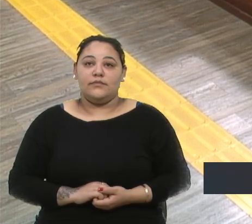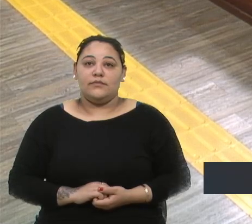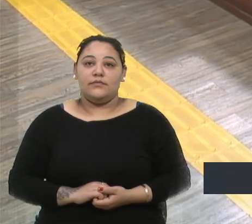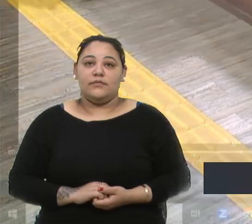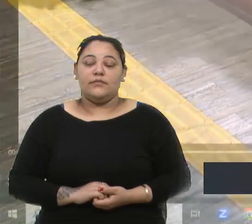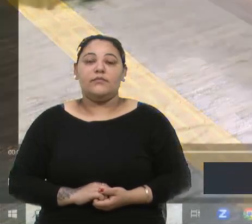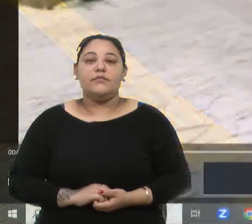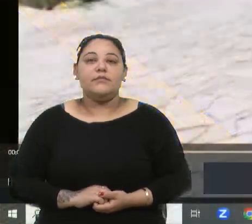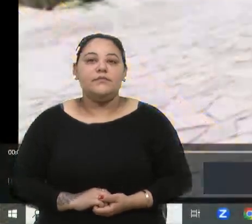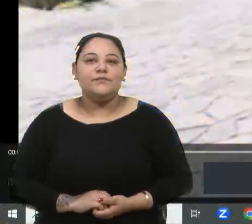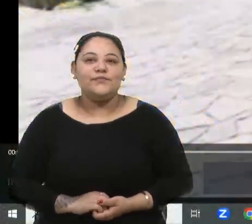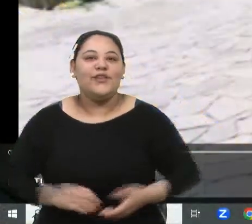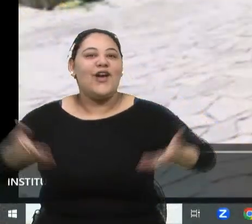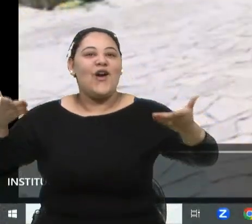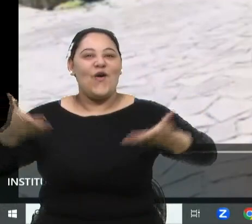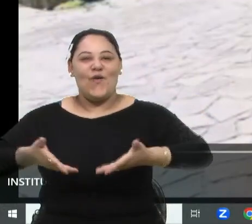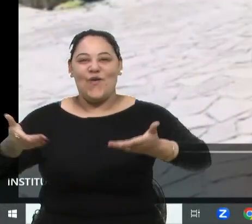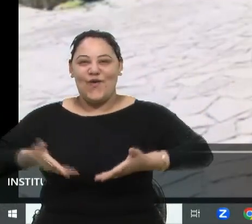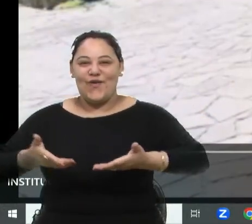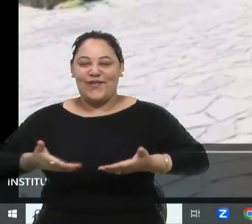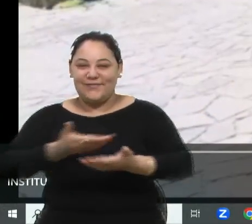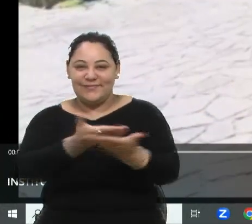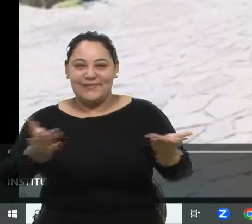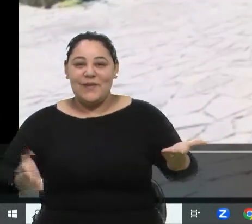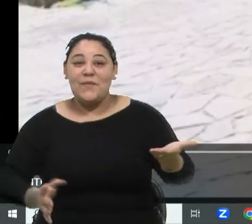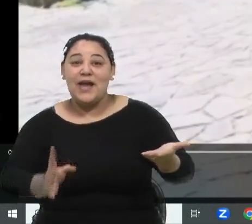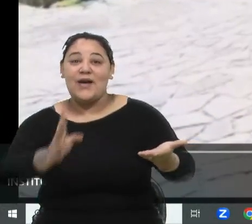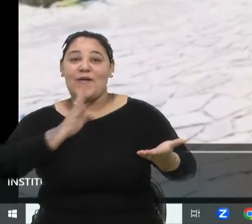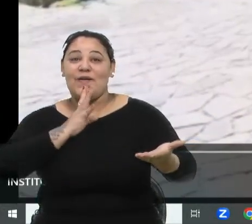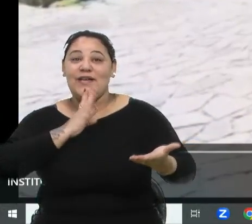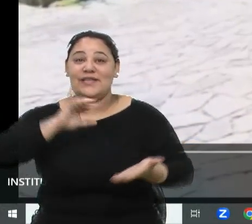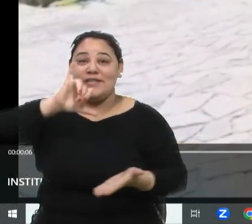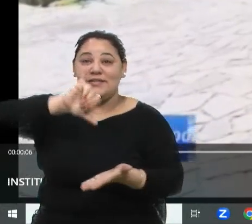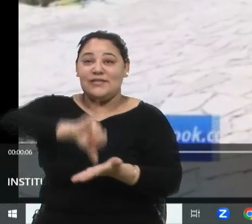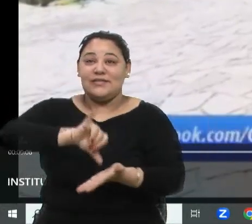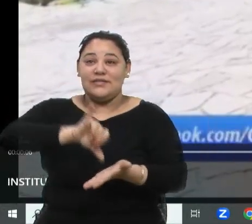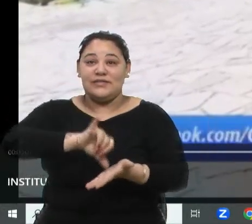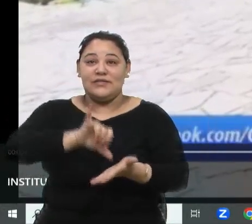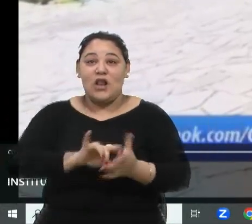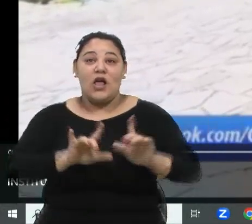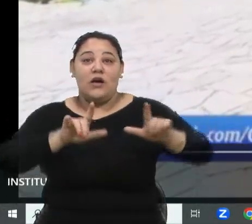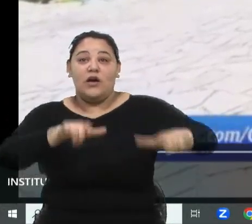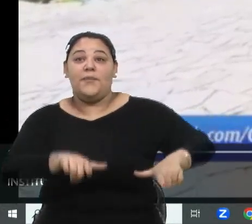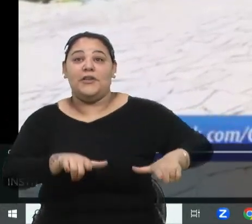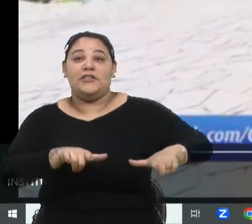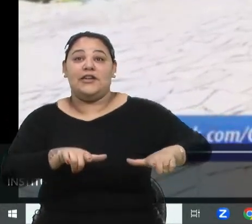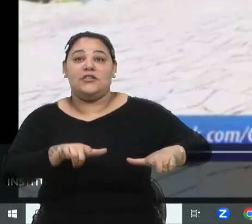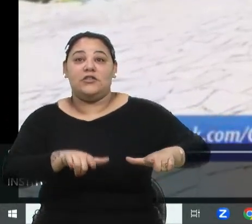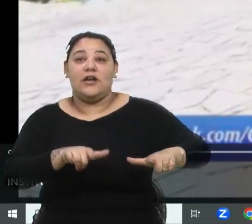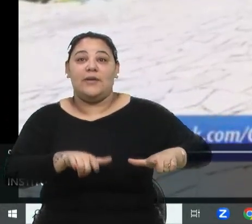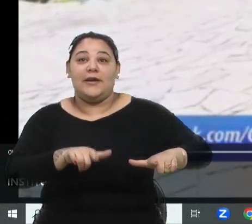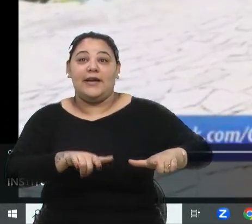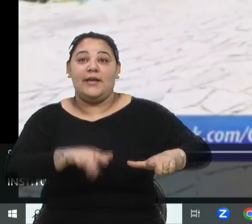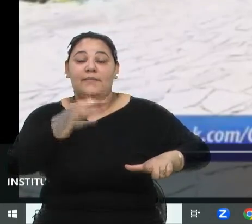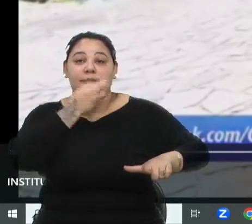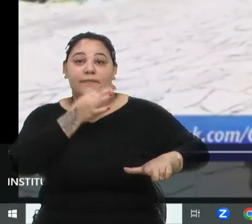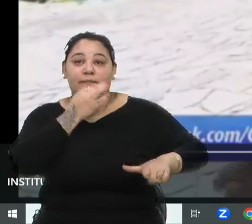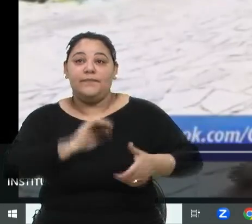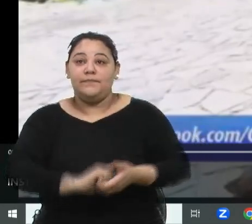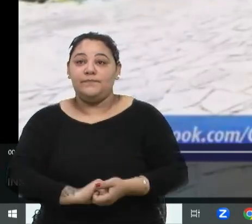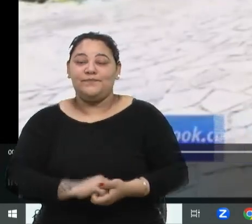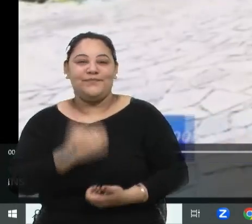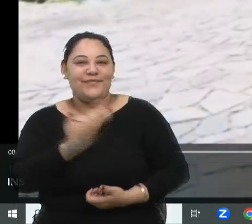Hoje nós estamos aqui para conhecer o Centro Dia Convida, localizado em Caxias do Sul. Esse é um local para as pessoas acima